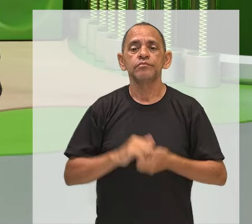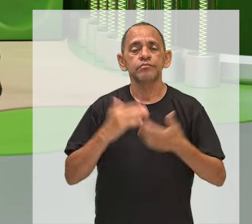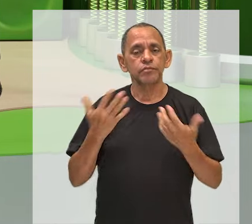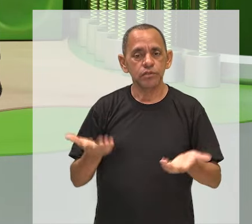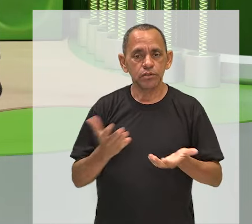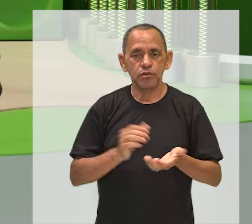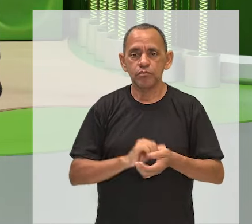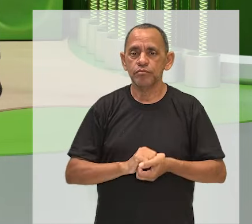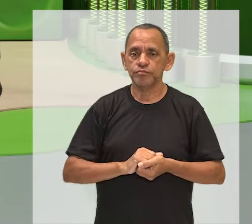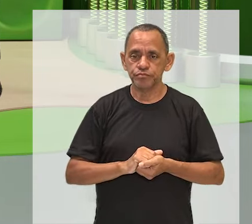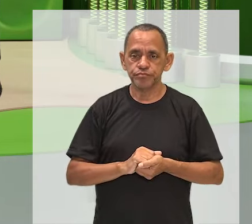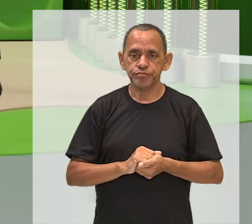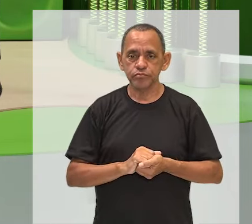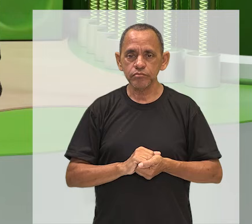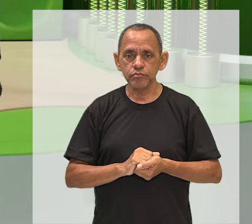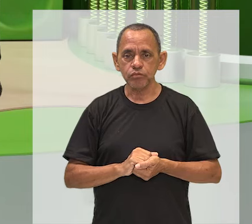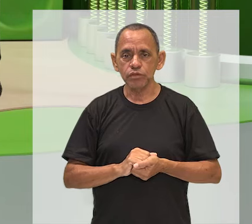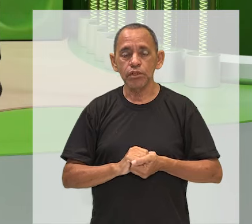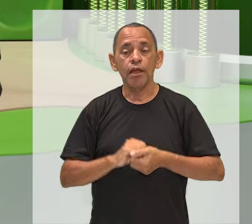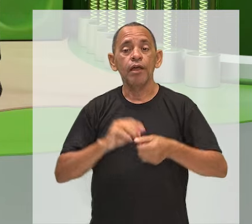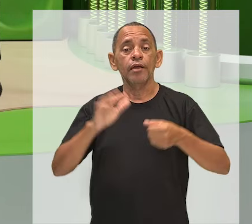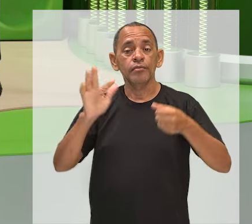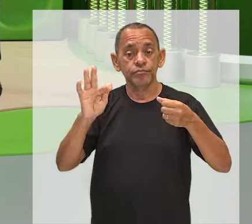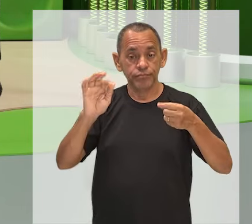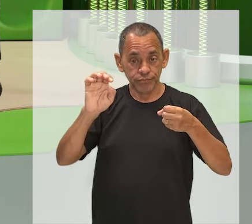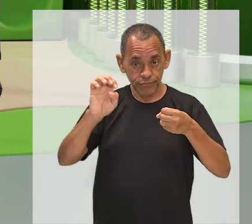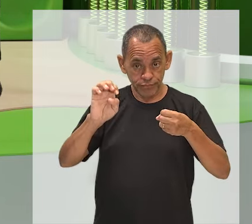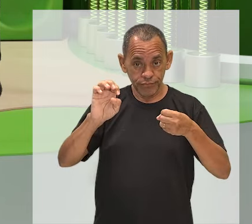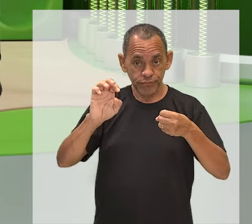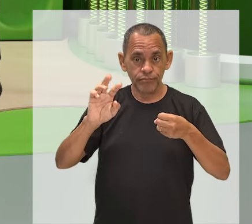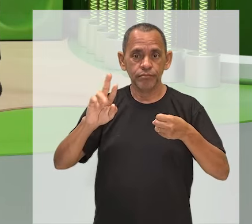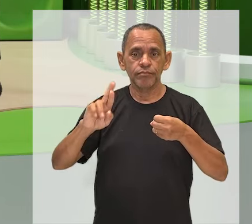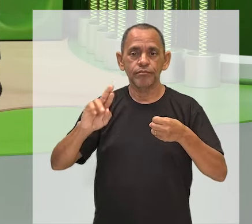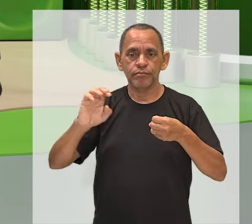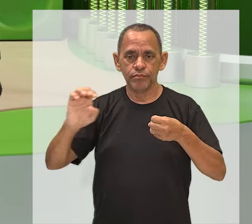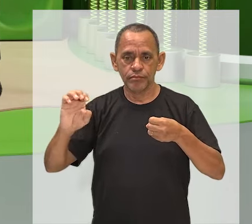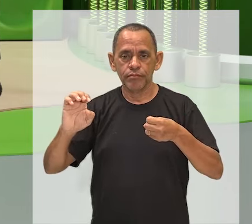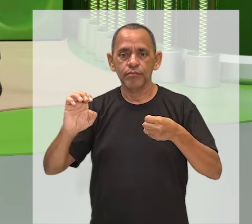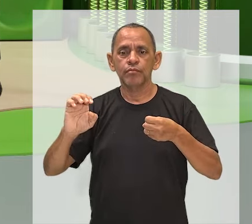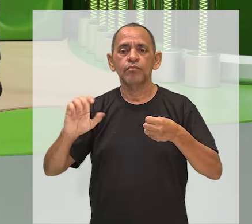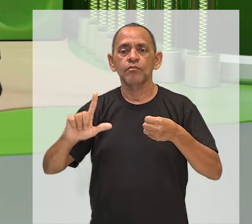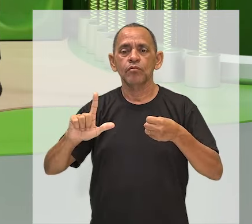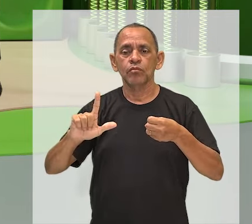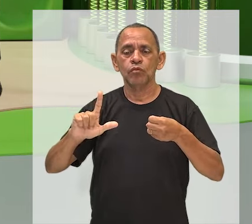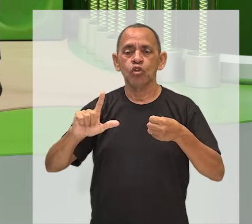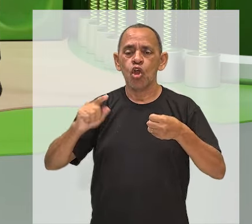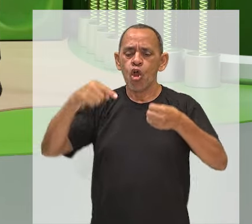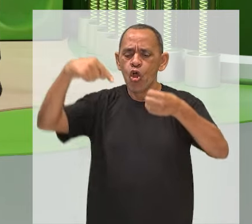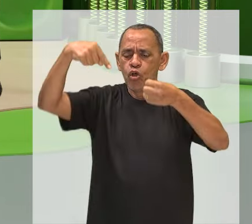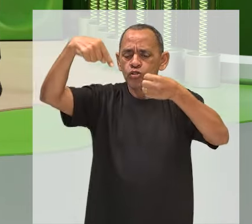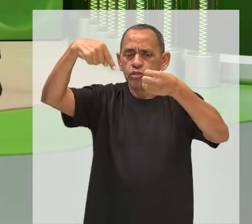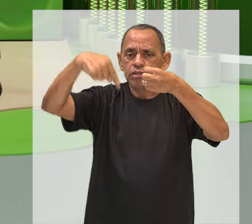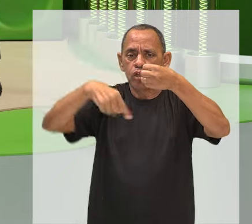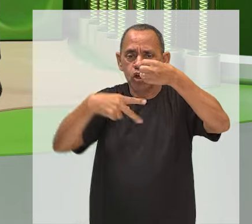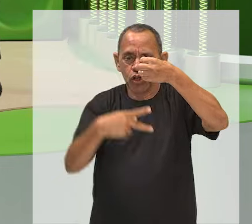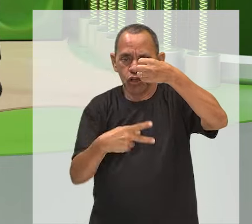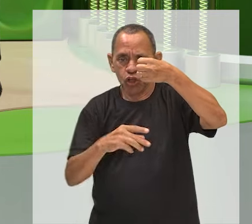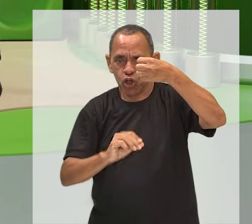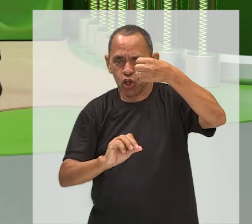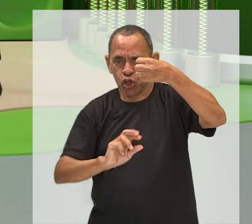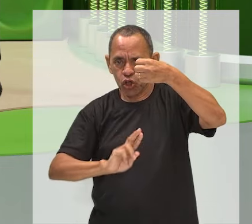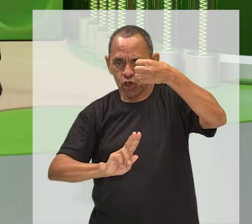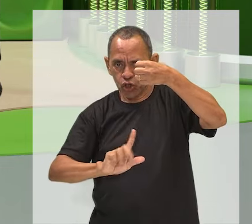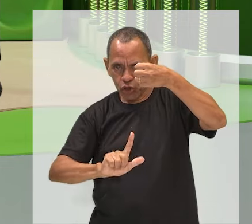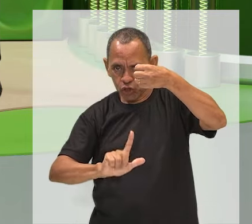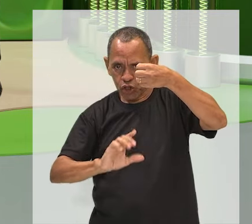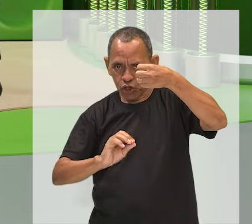região equatorial, as células de Ferrel são em direção aos polos. E aí, nesse processo, novamente, essas massas de